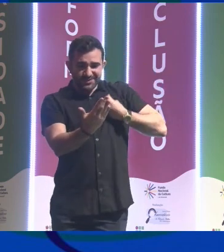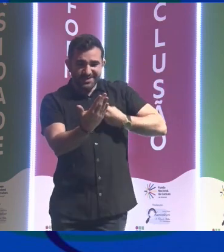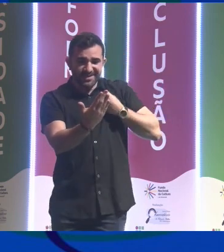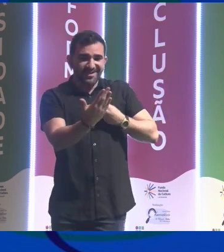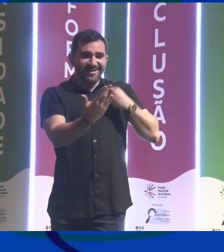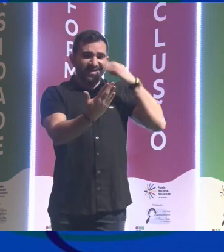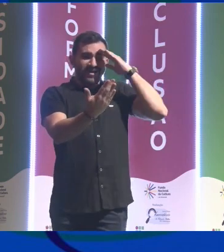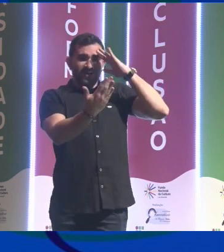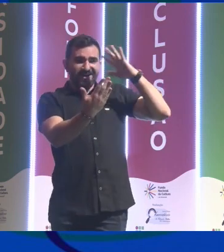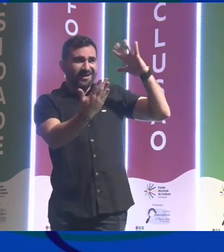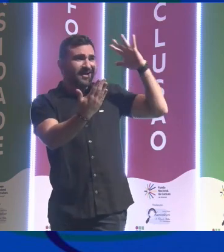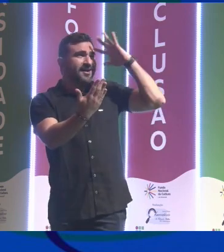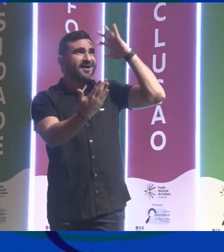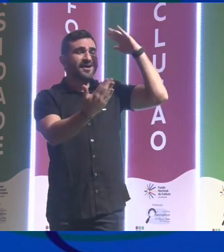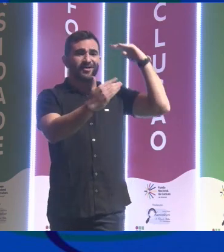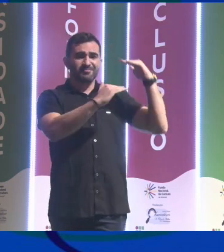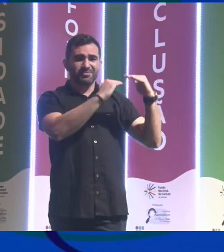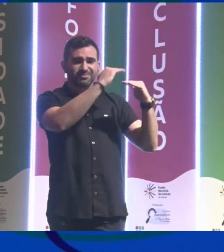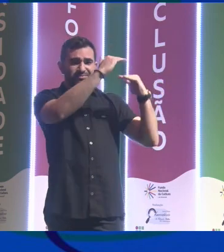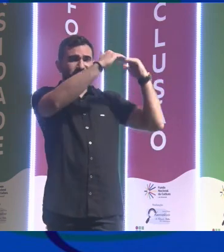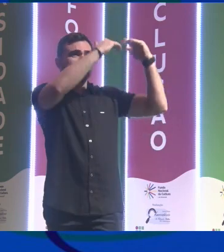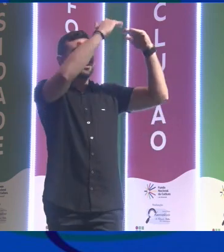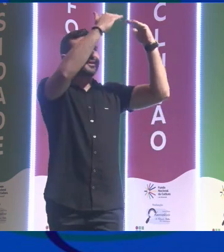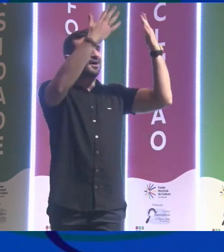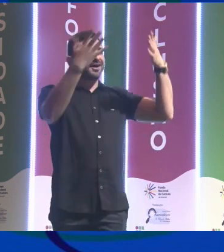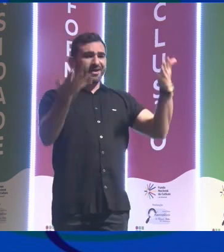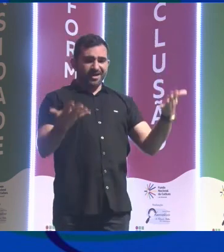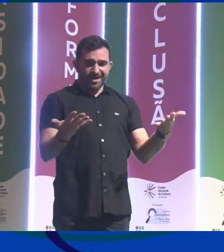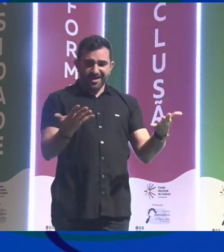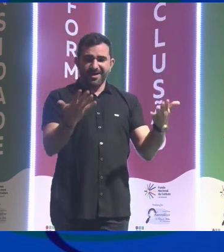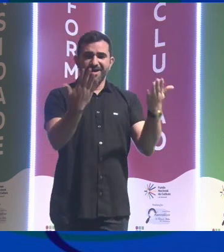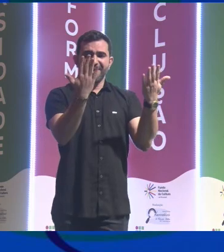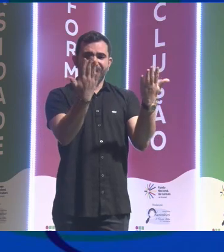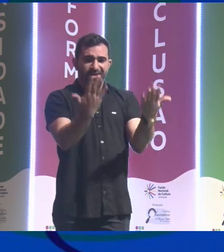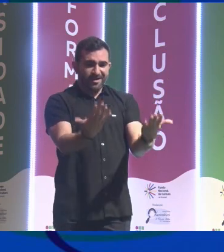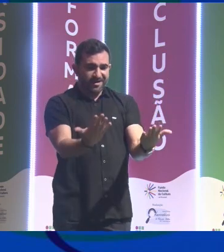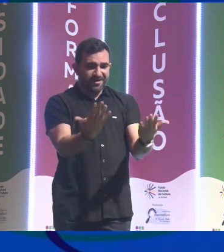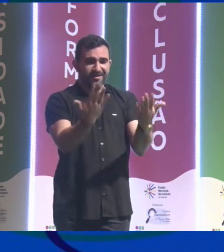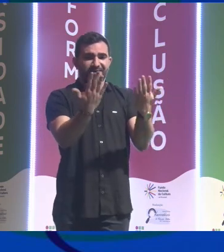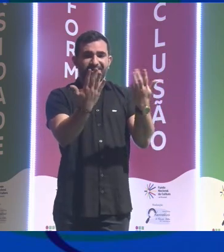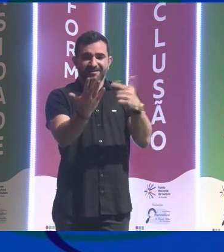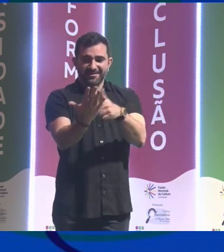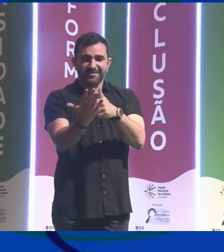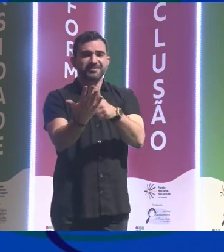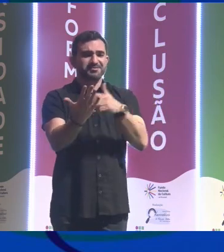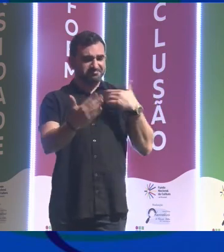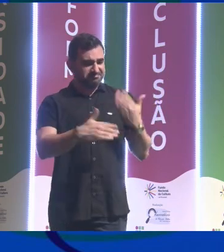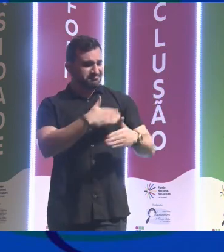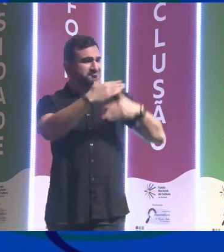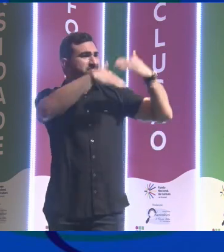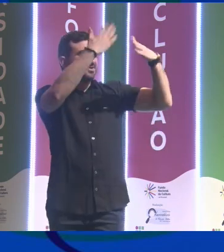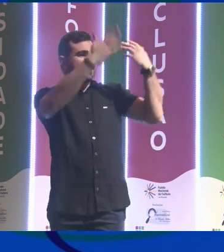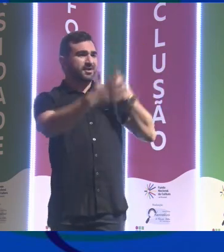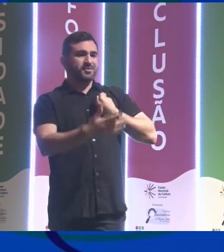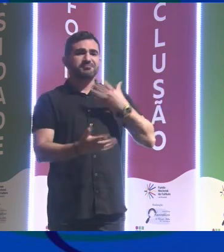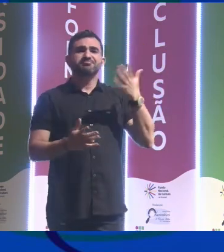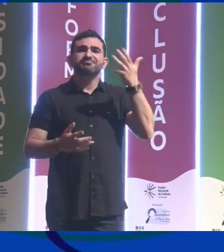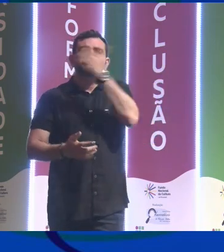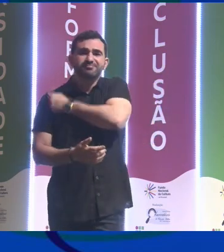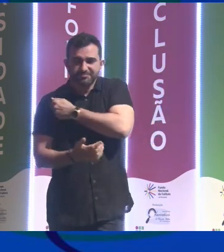a mente esculpida. Novamente tinha nascido, mas agora com a cura.